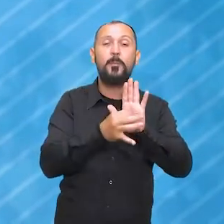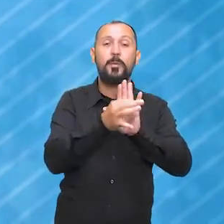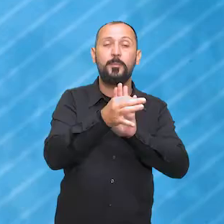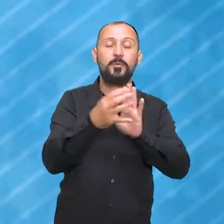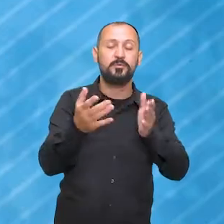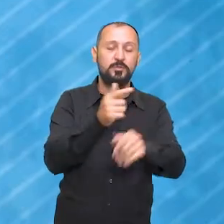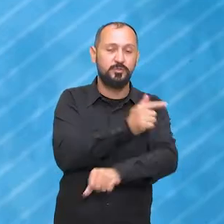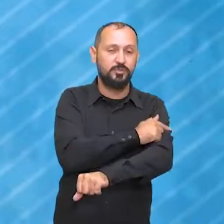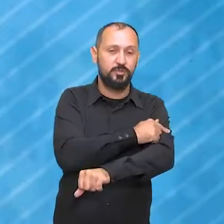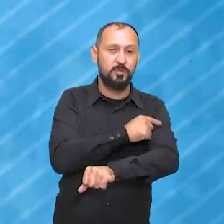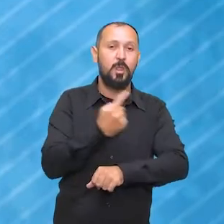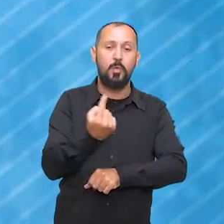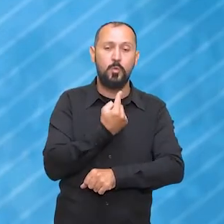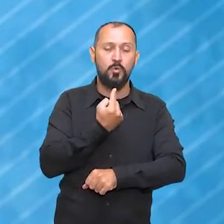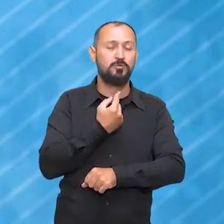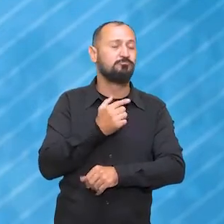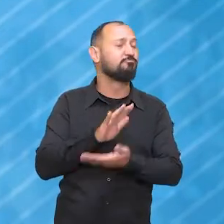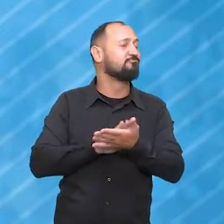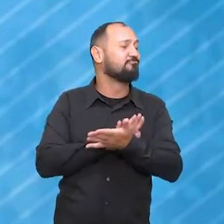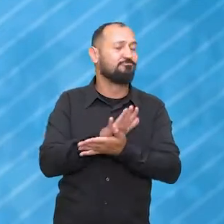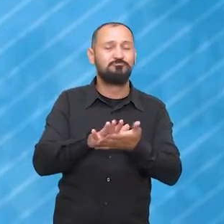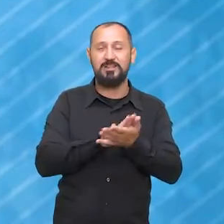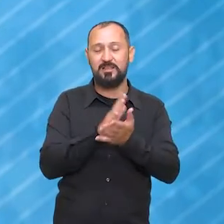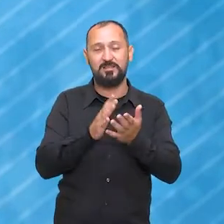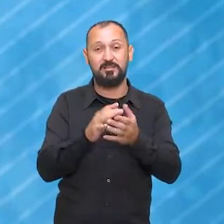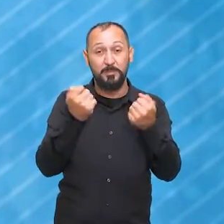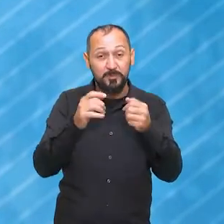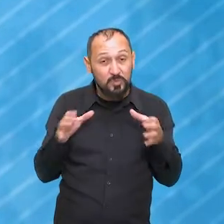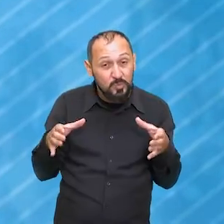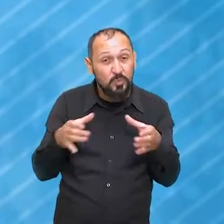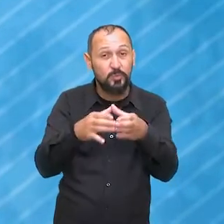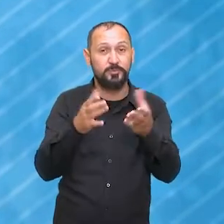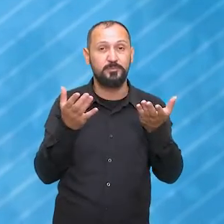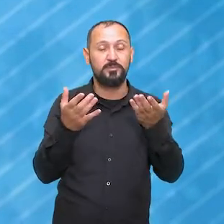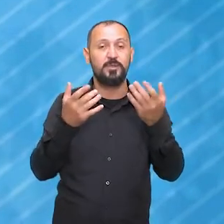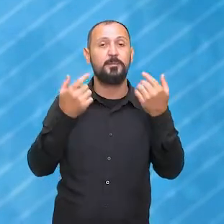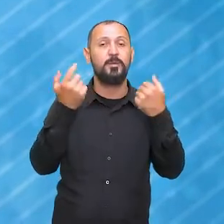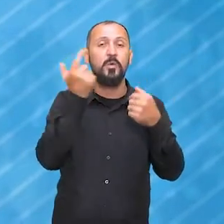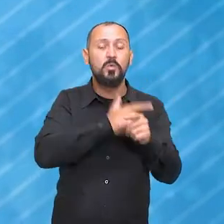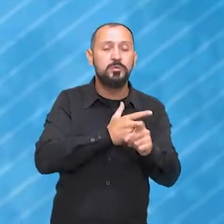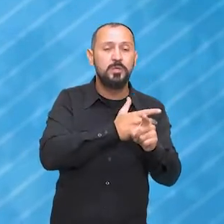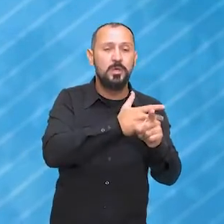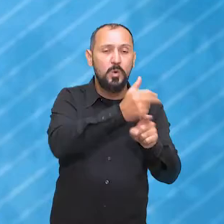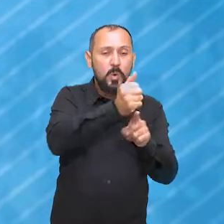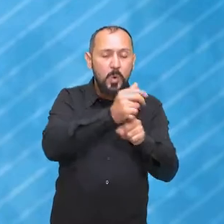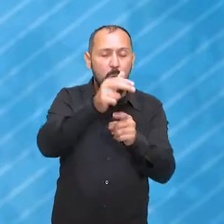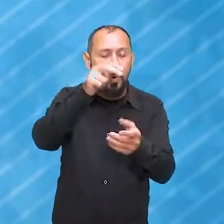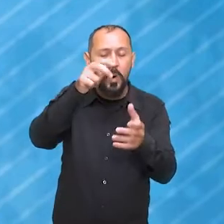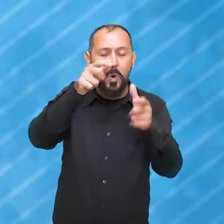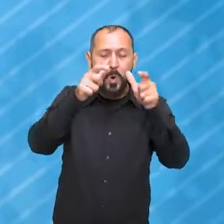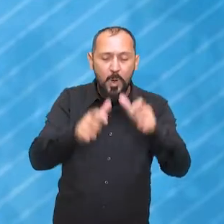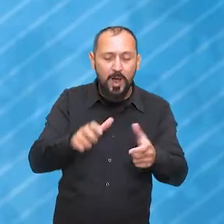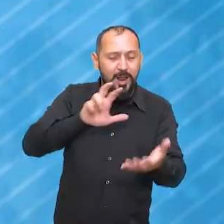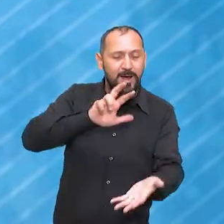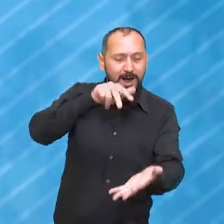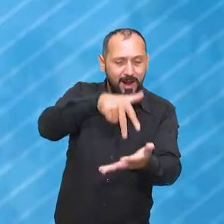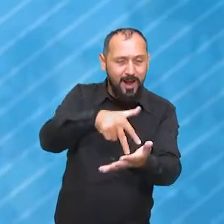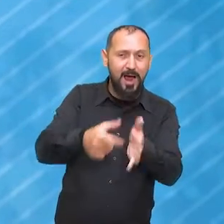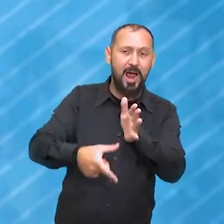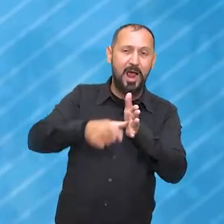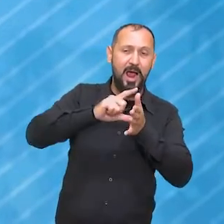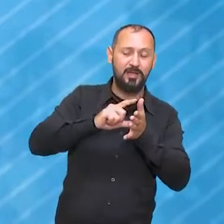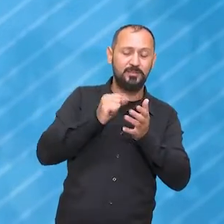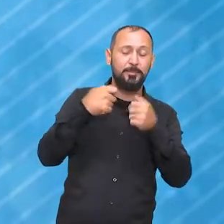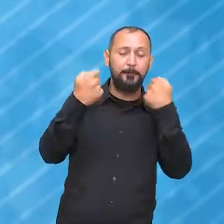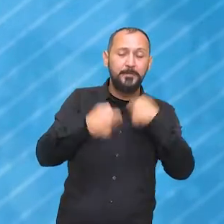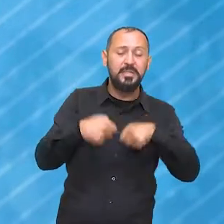dessa gestão, que nada a gente faz sozinho. Então, eu acho que assim, para a gente conquistar espaços, a gente pretende fazer muita